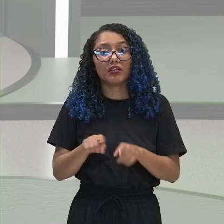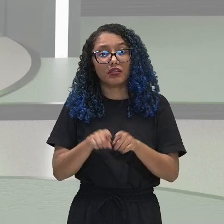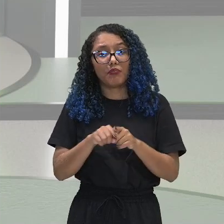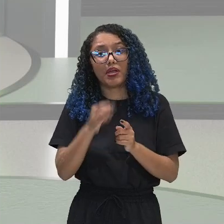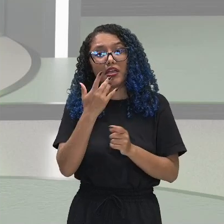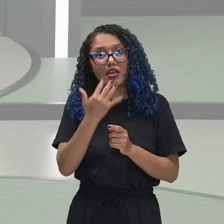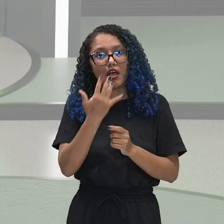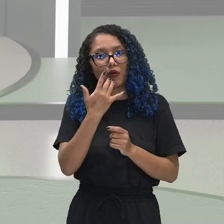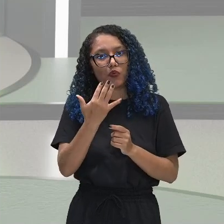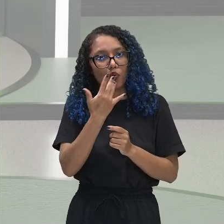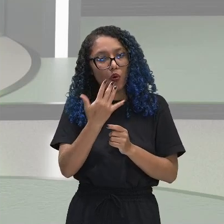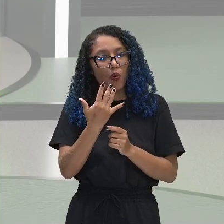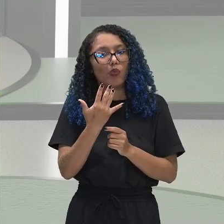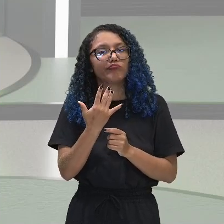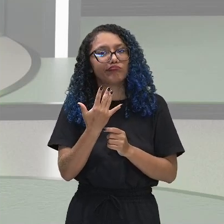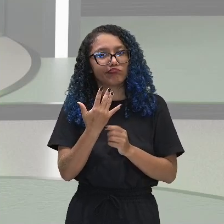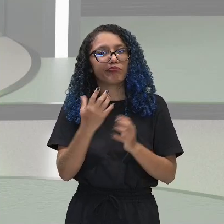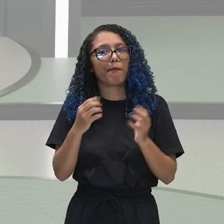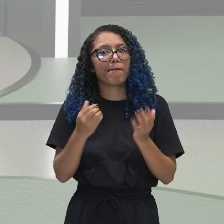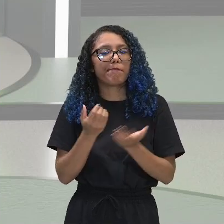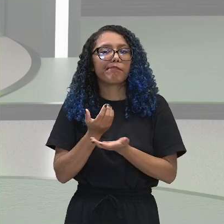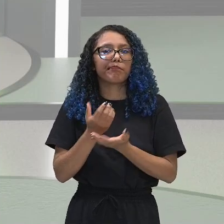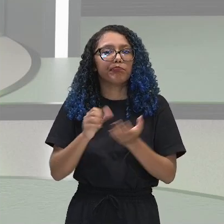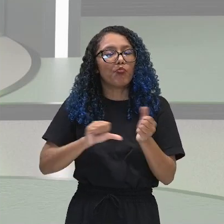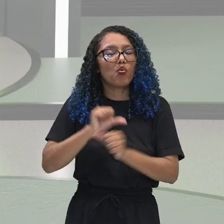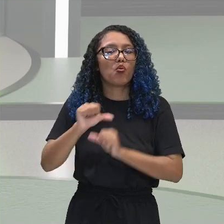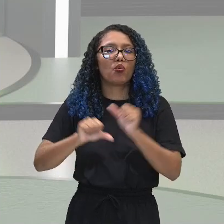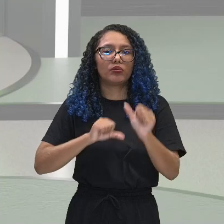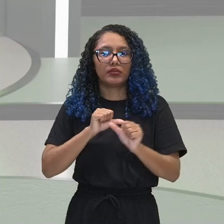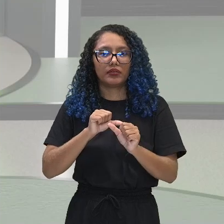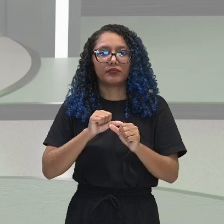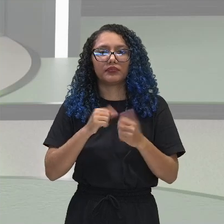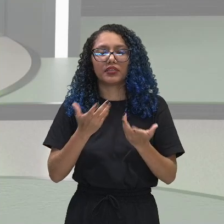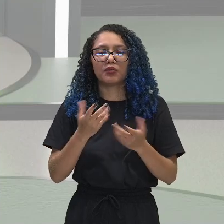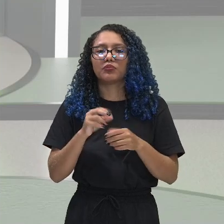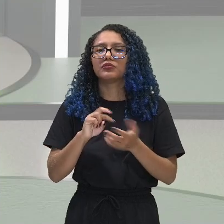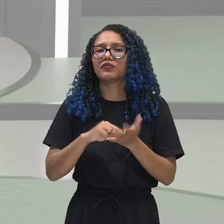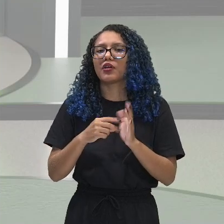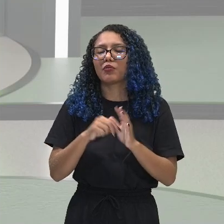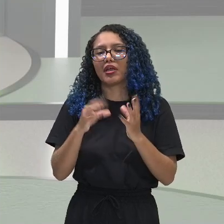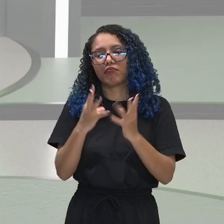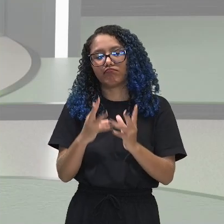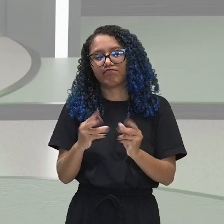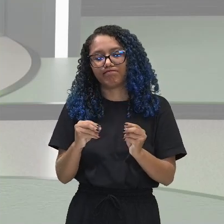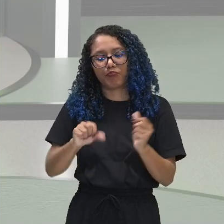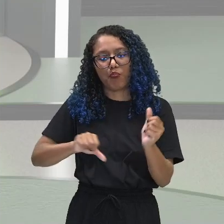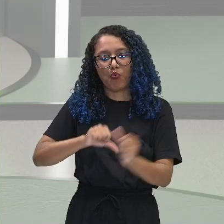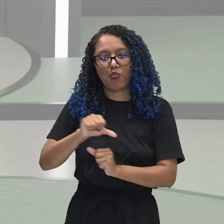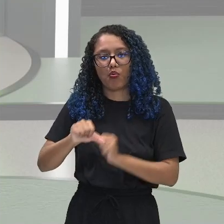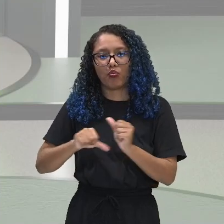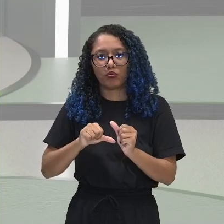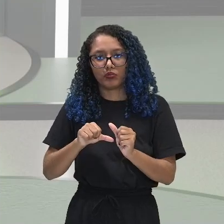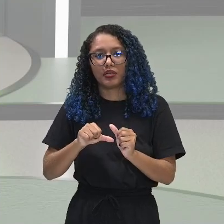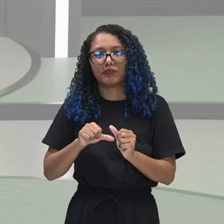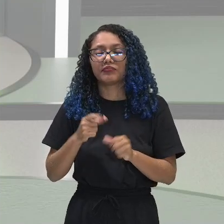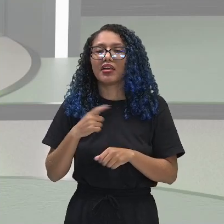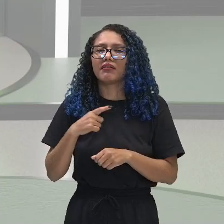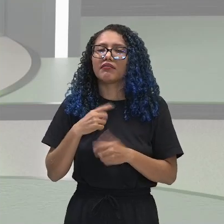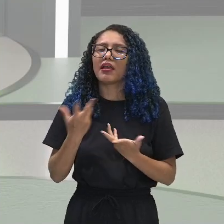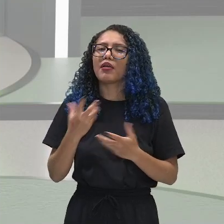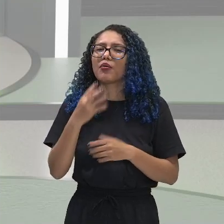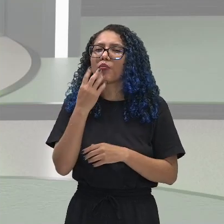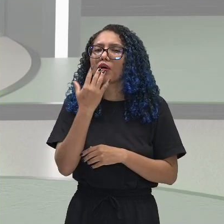pigmentos fotossintetizantes, o que vai culminar aí na oxidação da folha e ela vai ficar com aquela